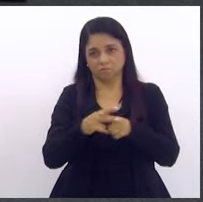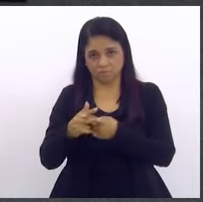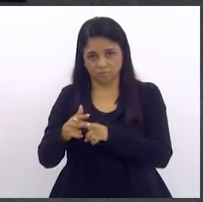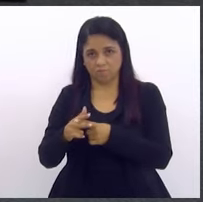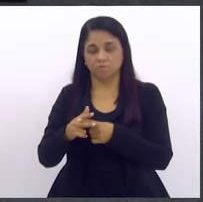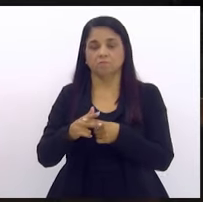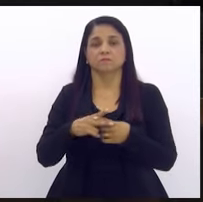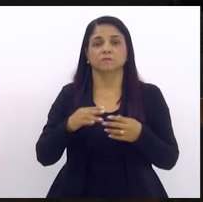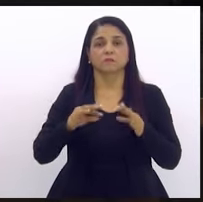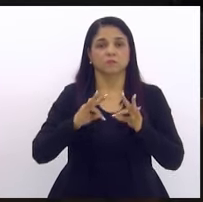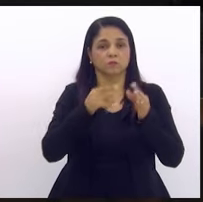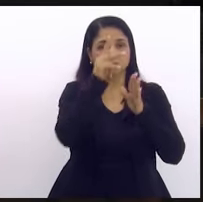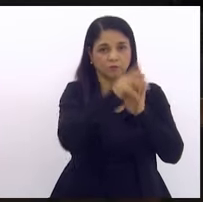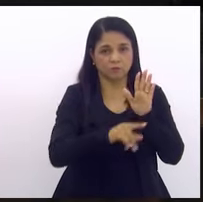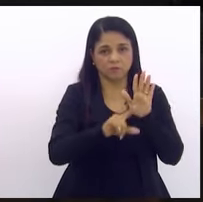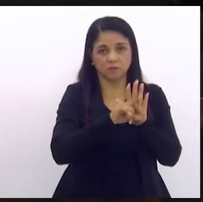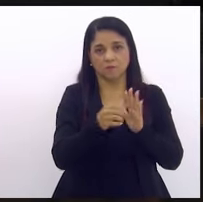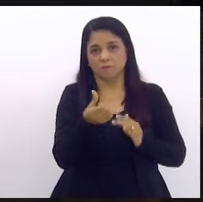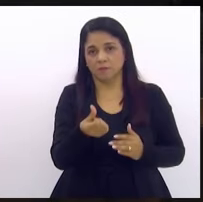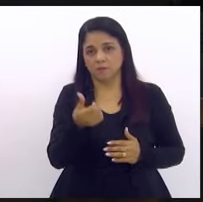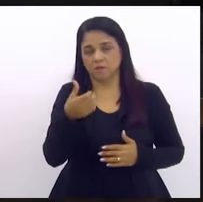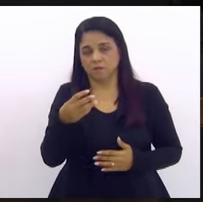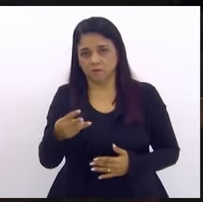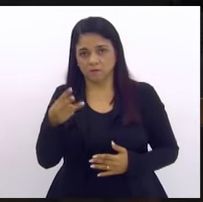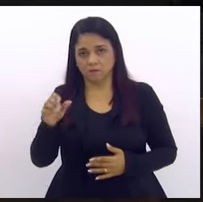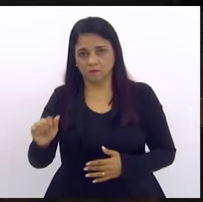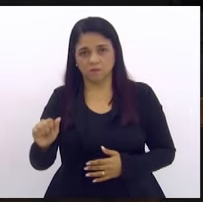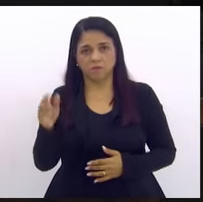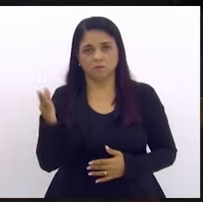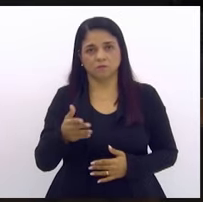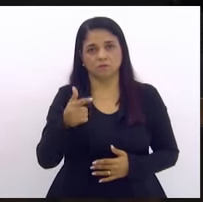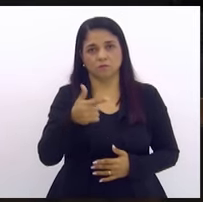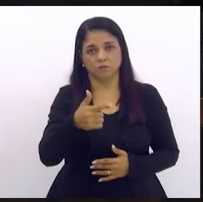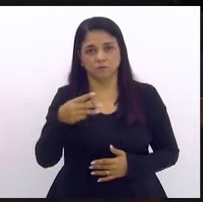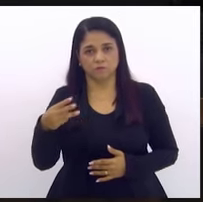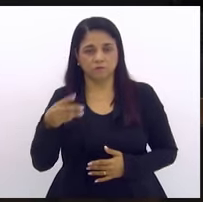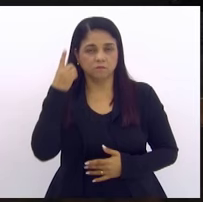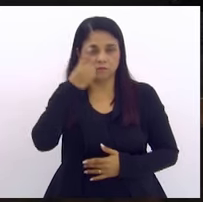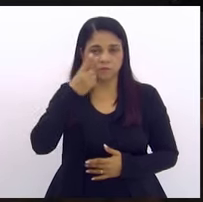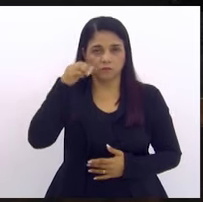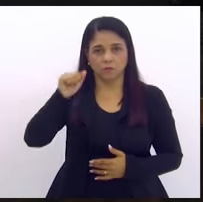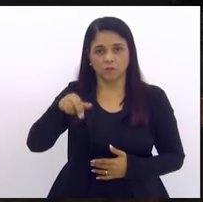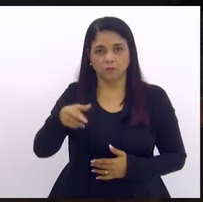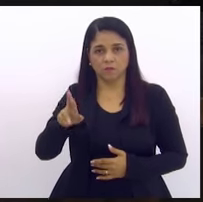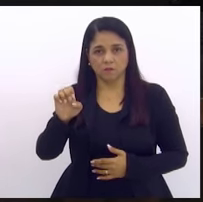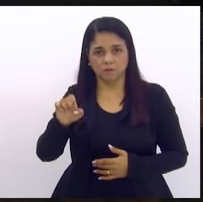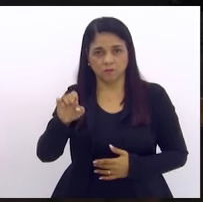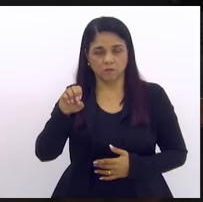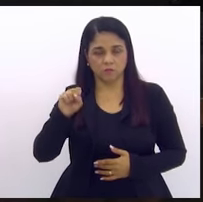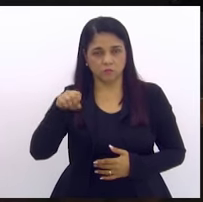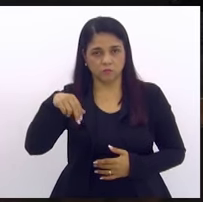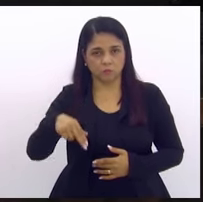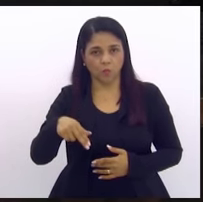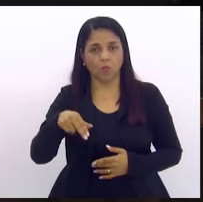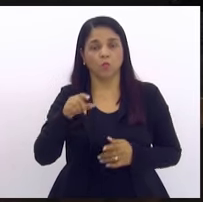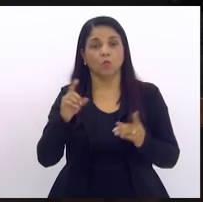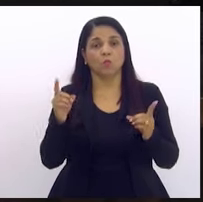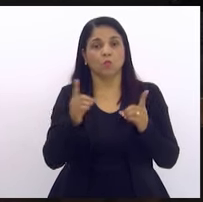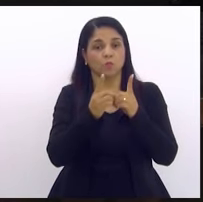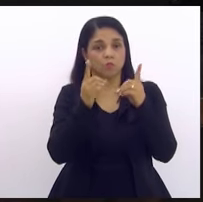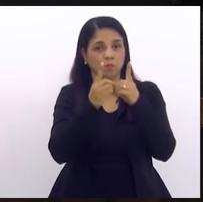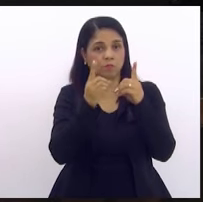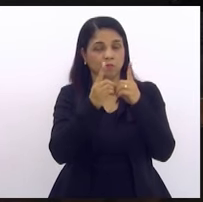Veto total aposto ao projeto de lei número 633-A de 2023, de autoria do deputado Anderson Moraes, que institui canal de atendimento